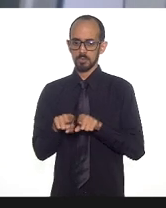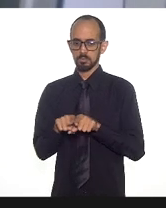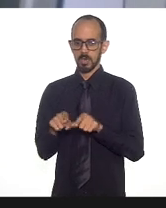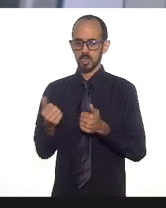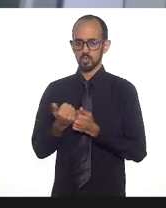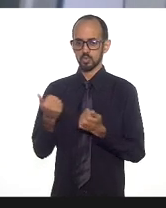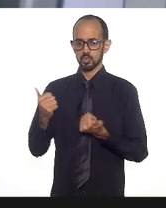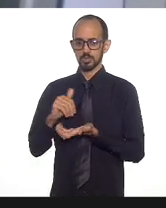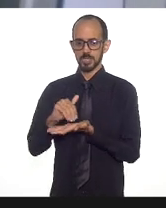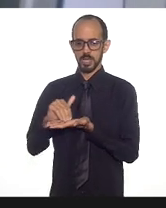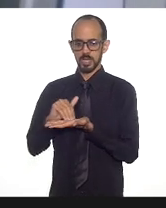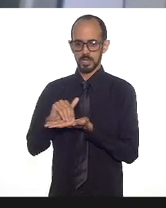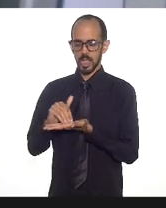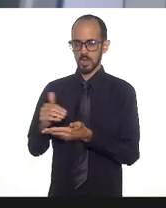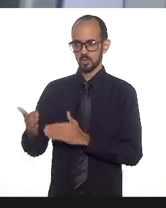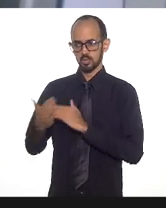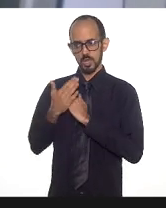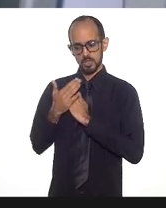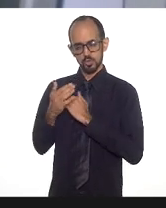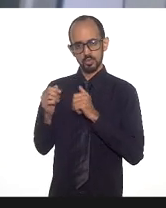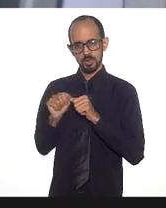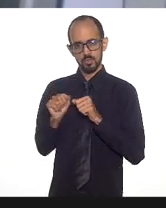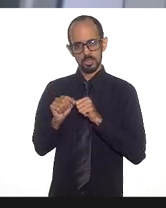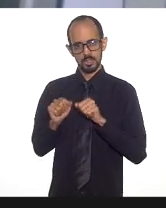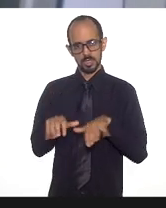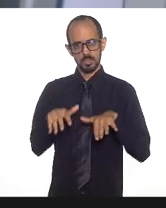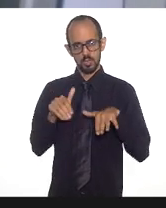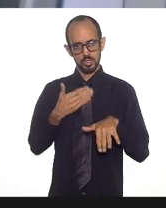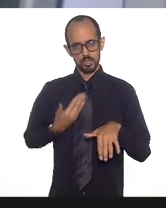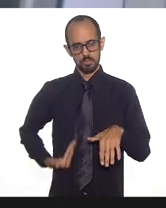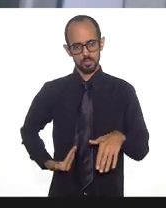aí a puxar essa audiência, subsecretário.